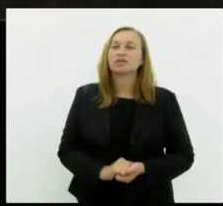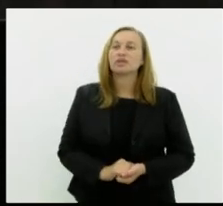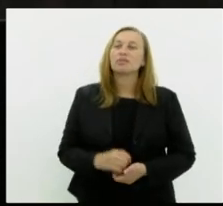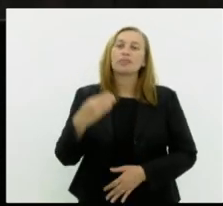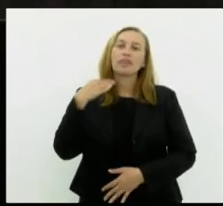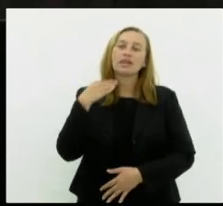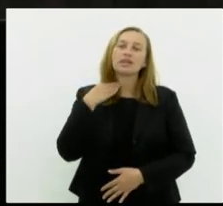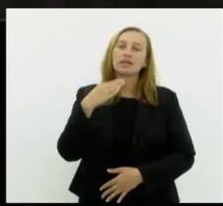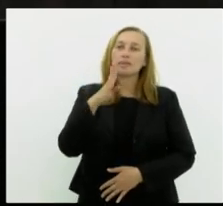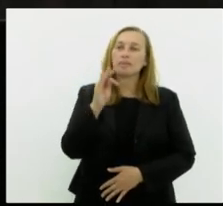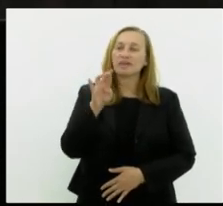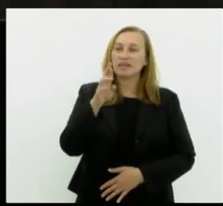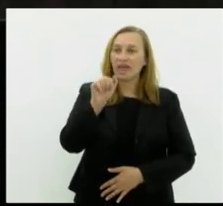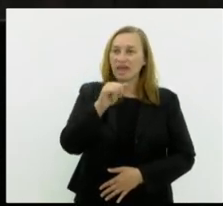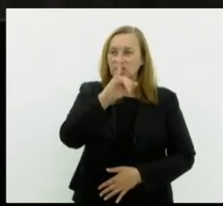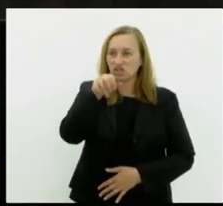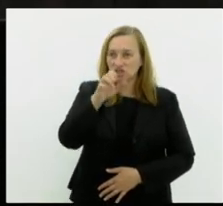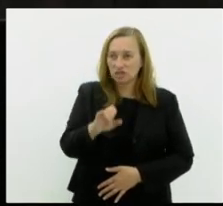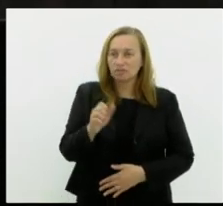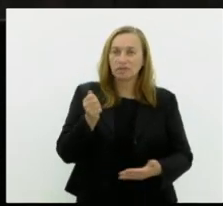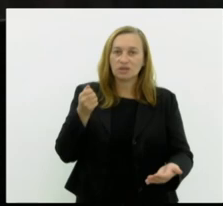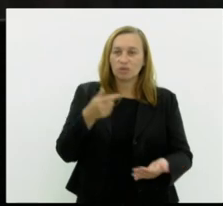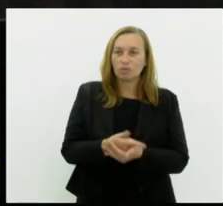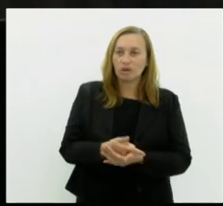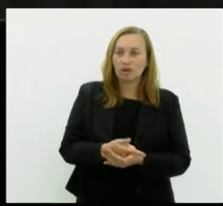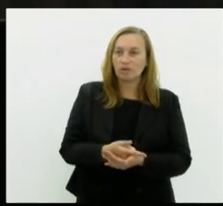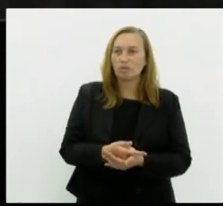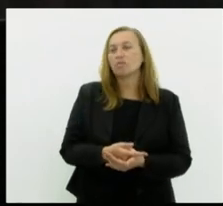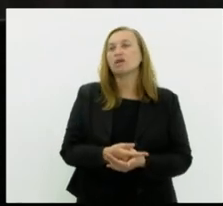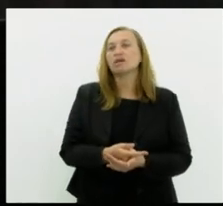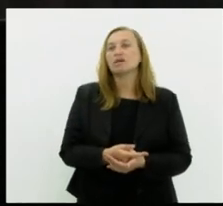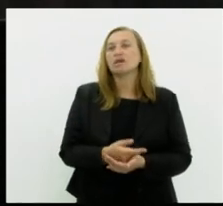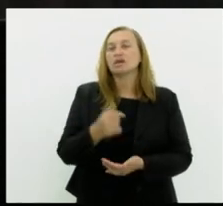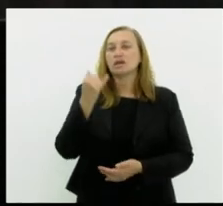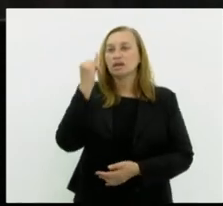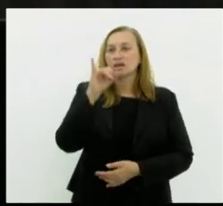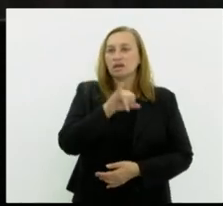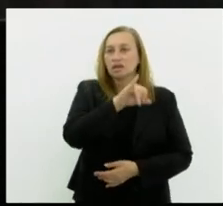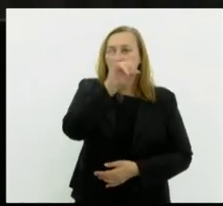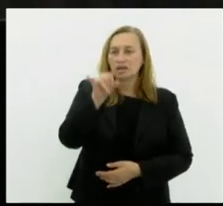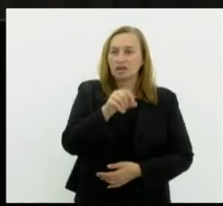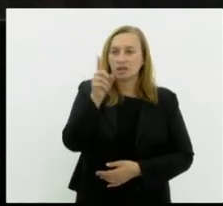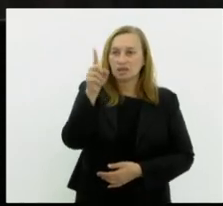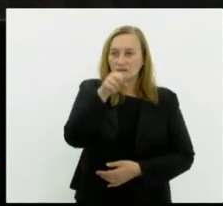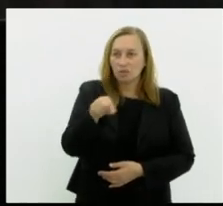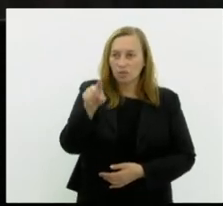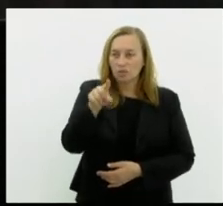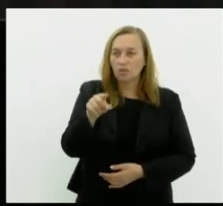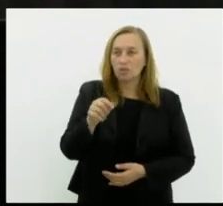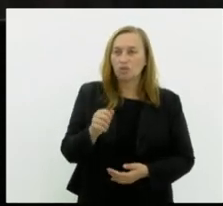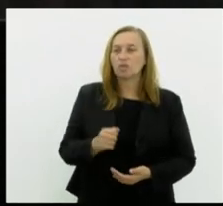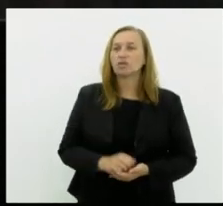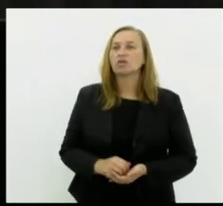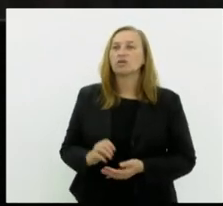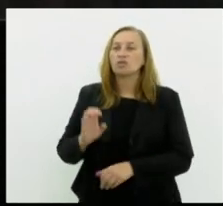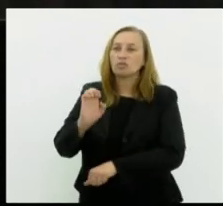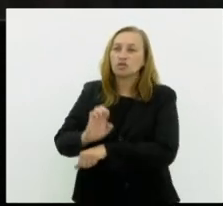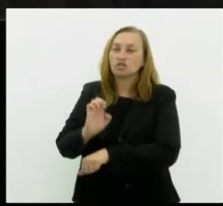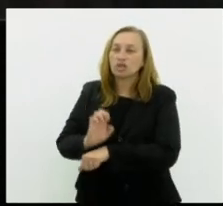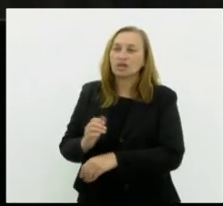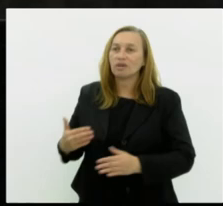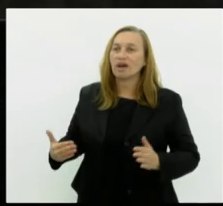pelo Itaú, limpinho, bonzinho, jogaram na conta do Estado. A gente está até